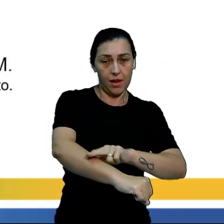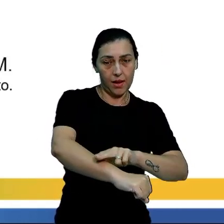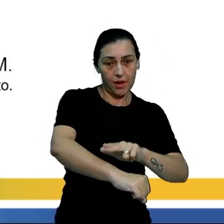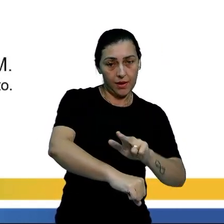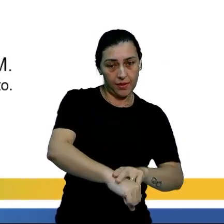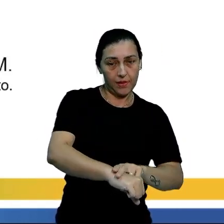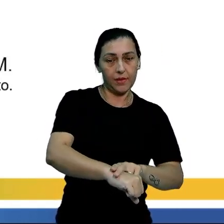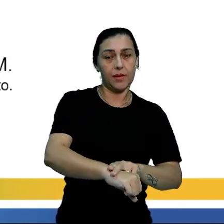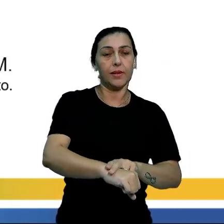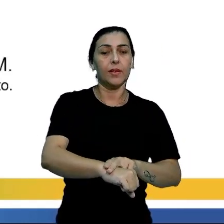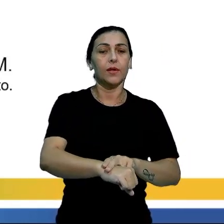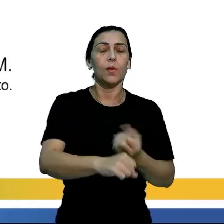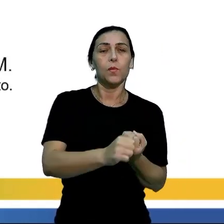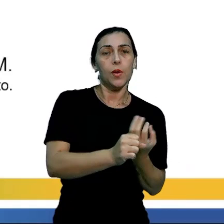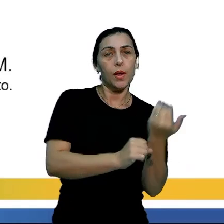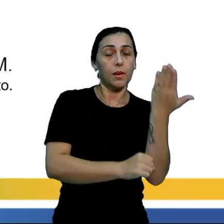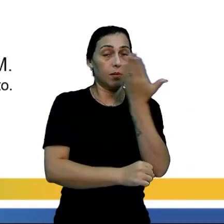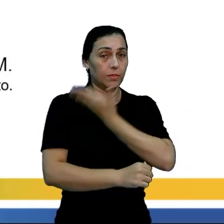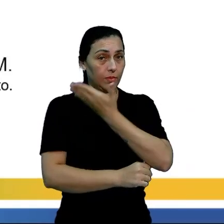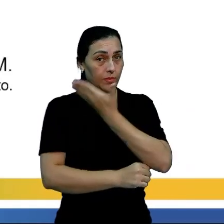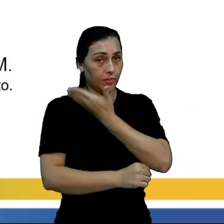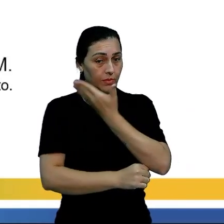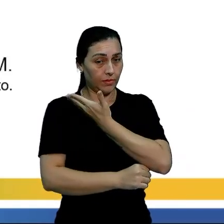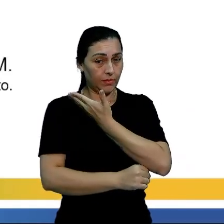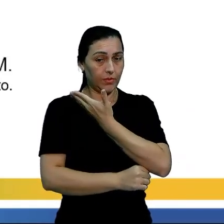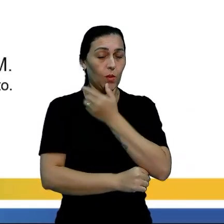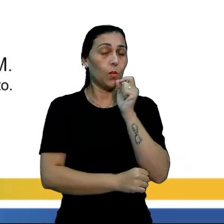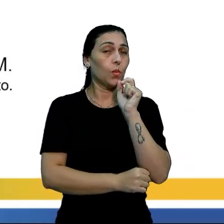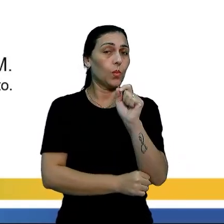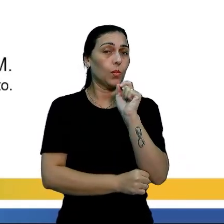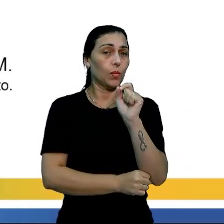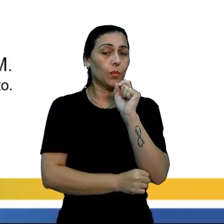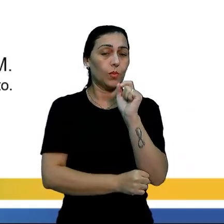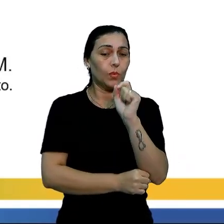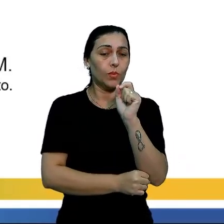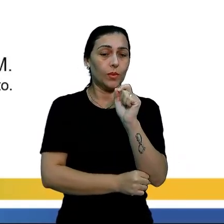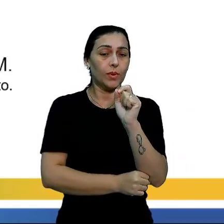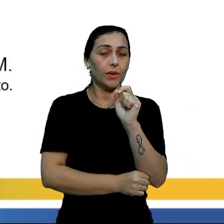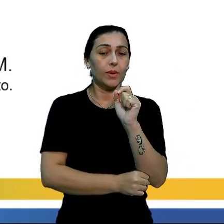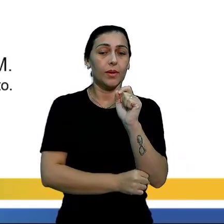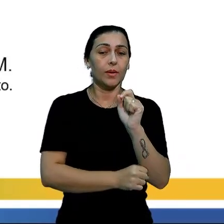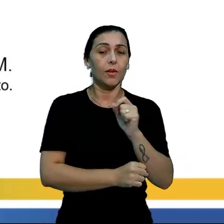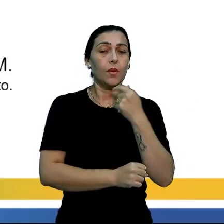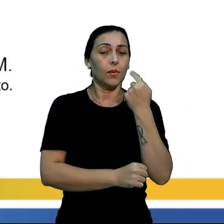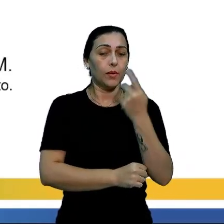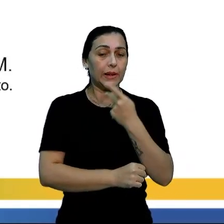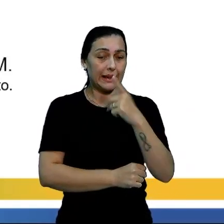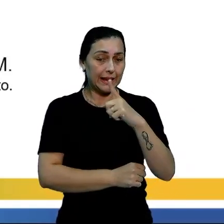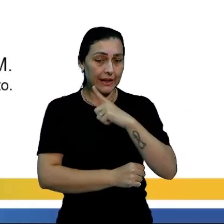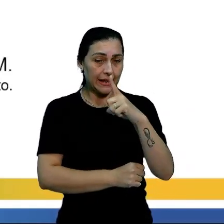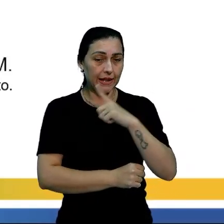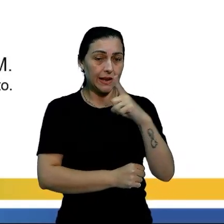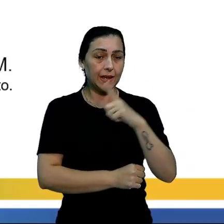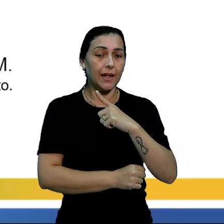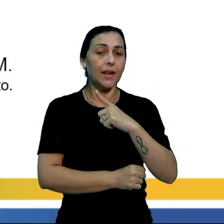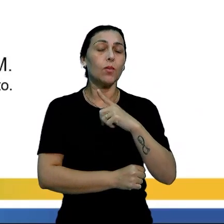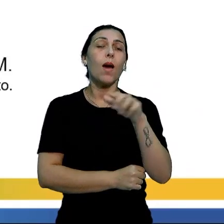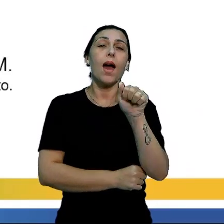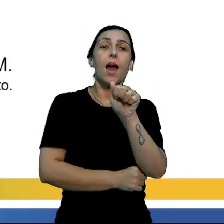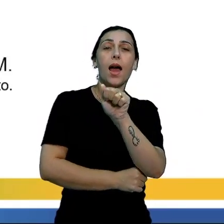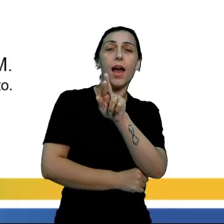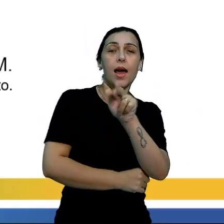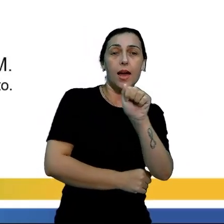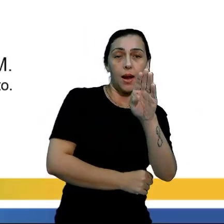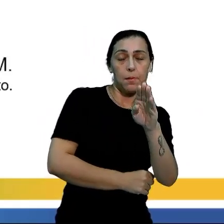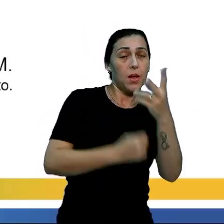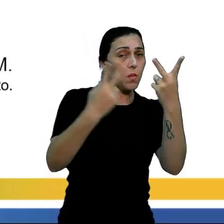del sol, que todo lo ganaron y todo lo perdieron. Tenho el alma de nardo, del árabe espanhol. Então, na tradução aí, né, eu sou como